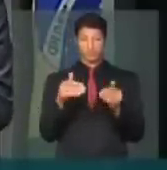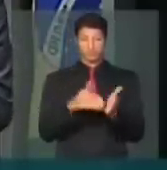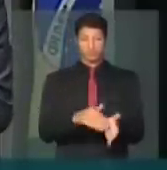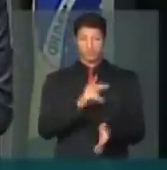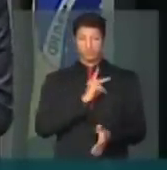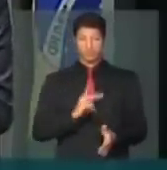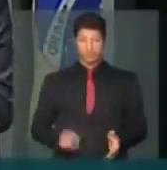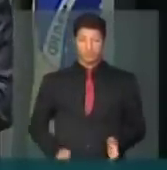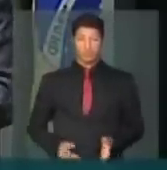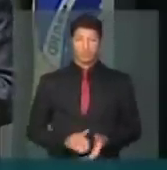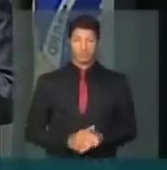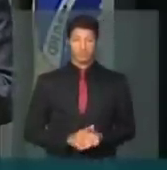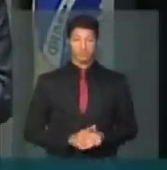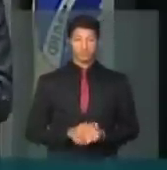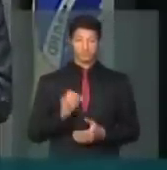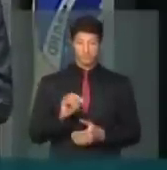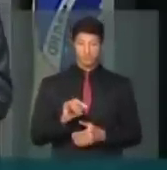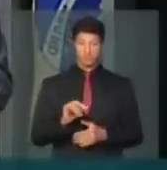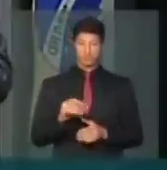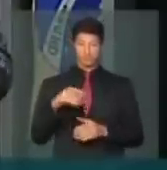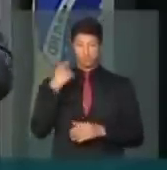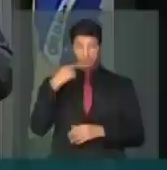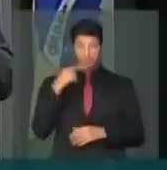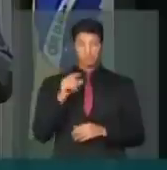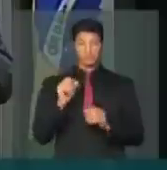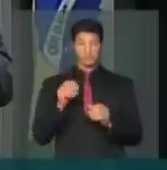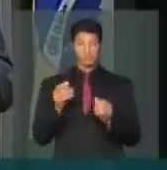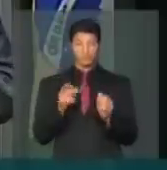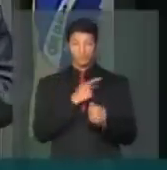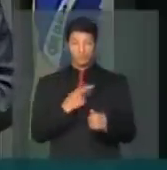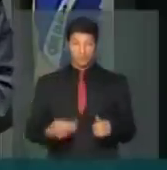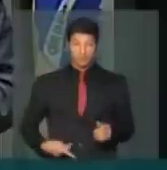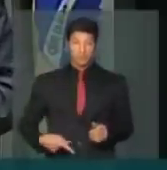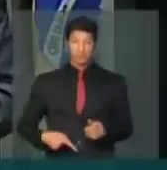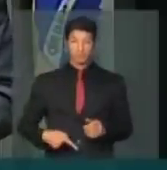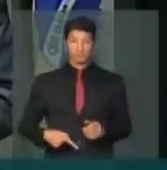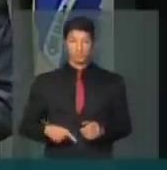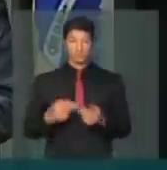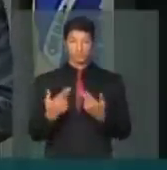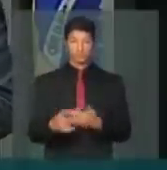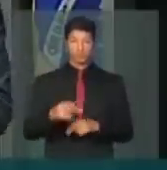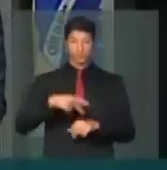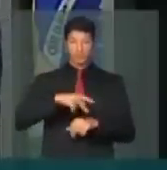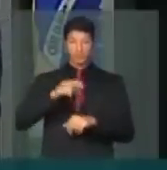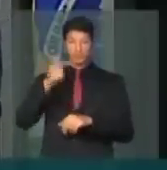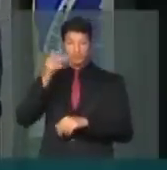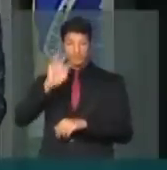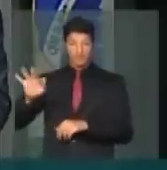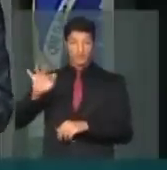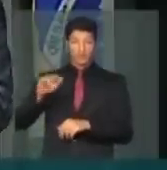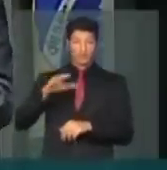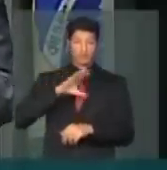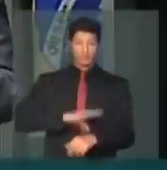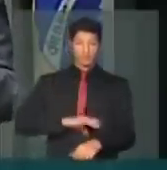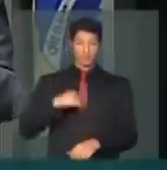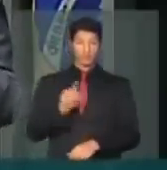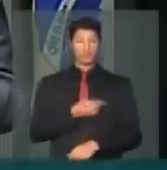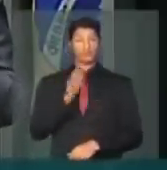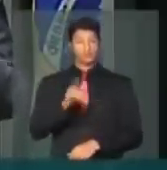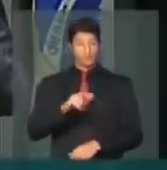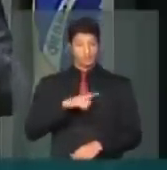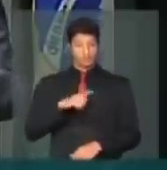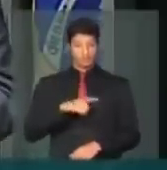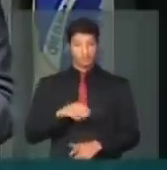de presidencialismo. Se fosse parlamentarista com o presidente da república, como é na França, em Portugal, nós já